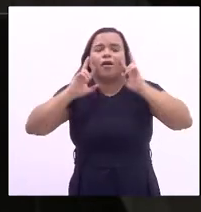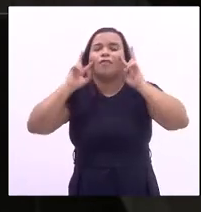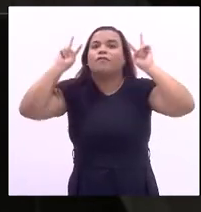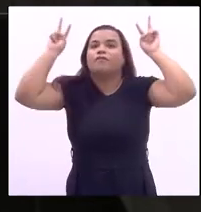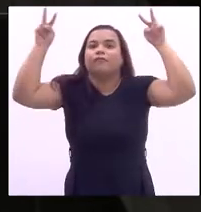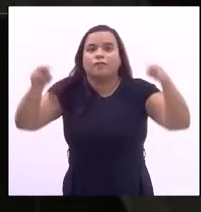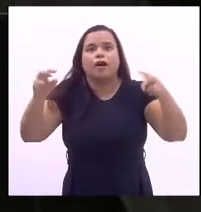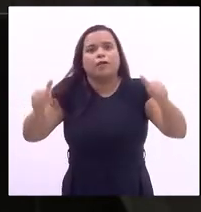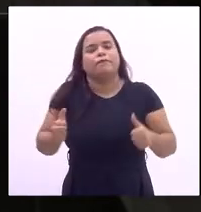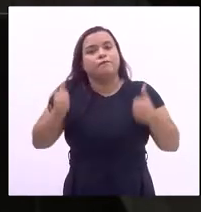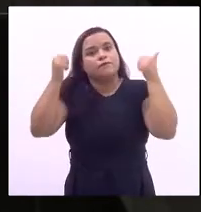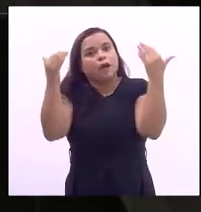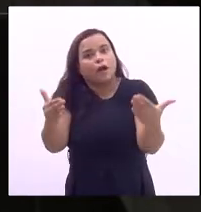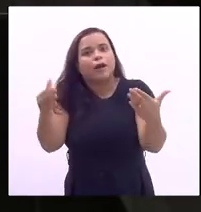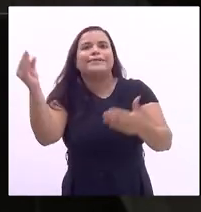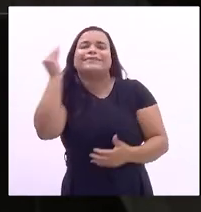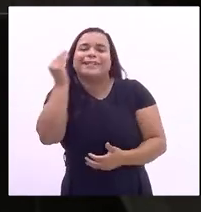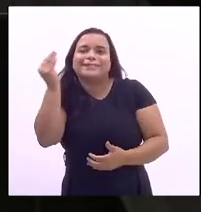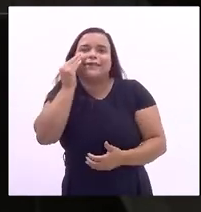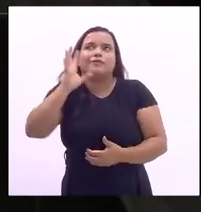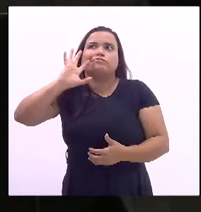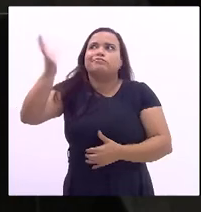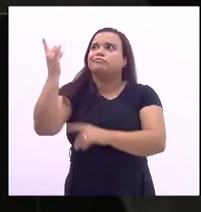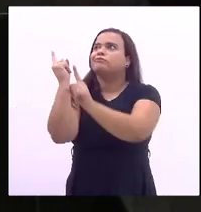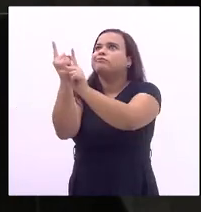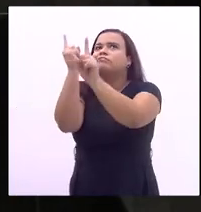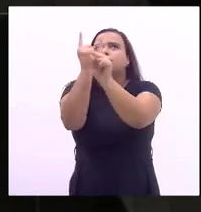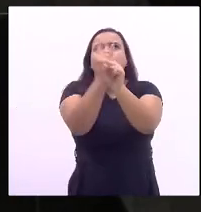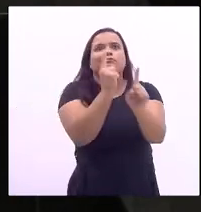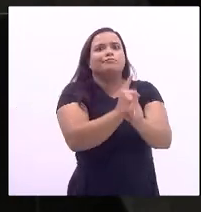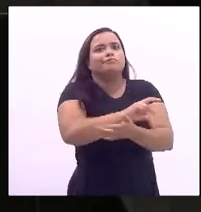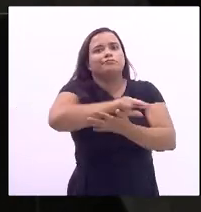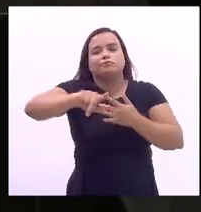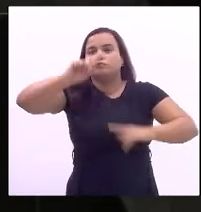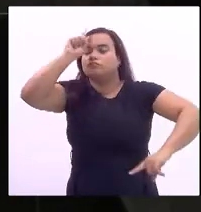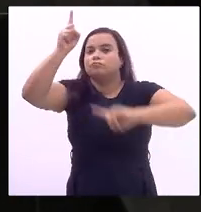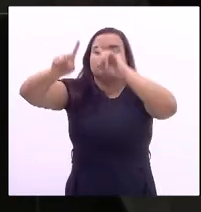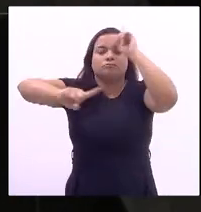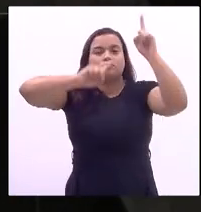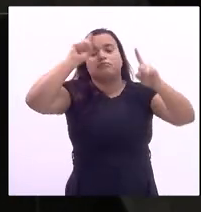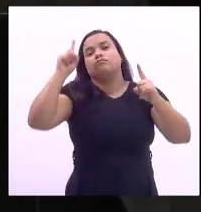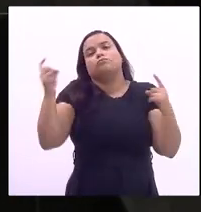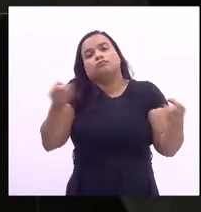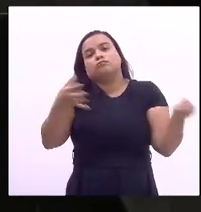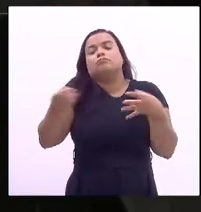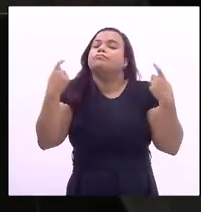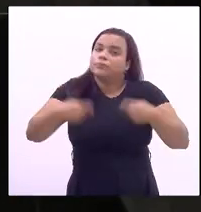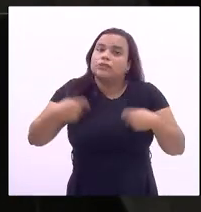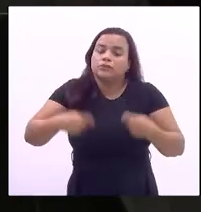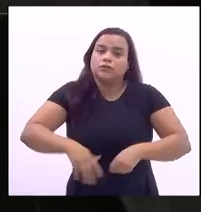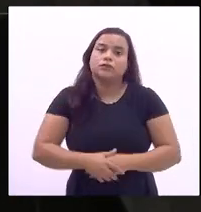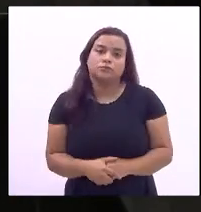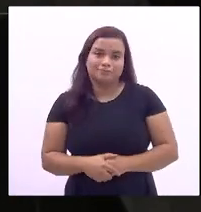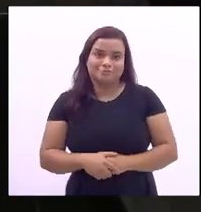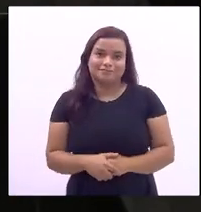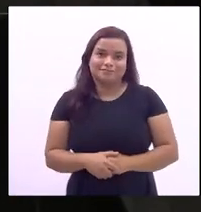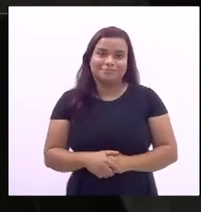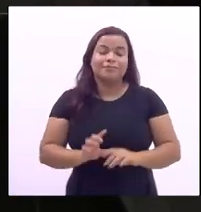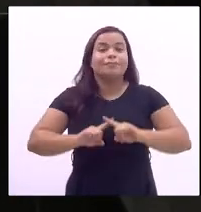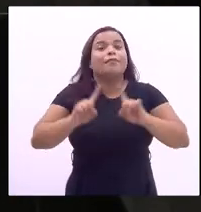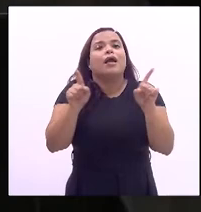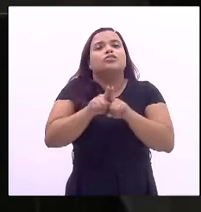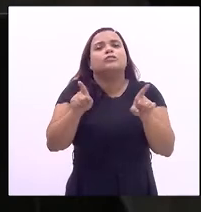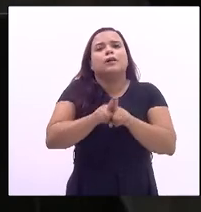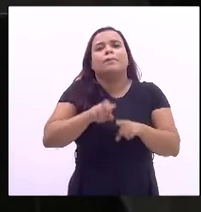dela para tentar soluções mais criativas É verdade mas também não